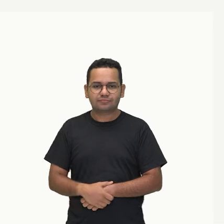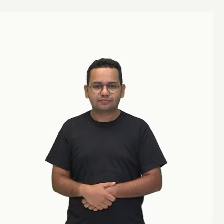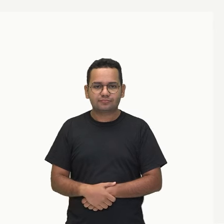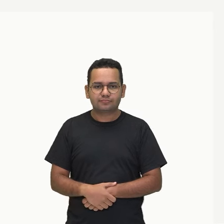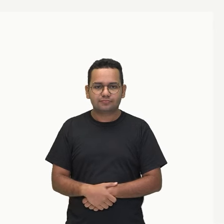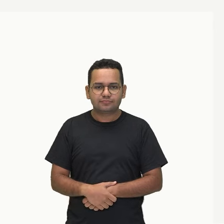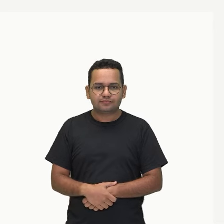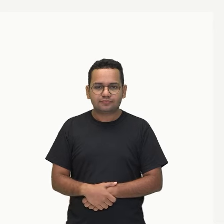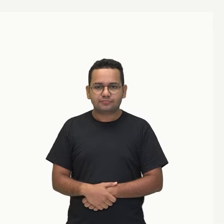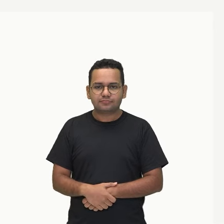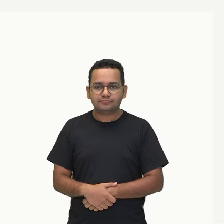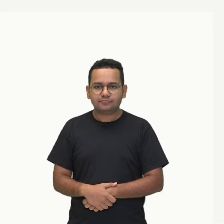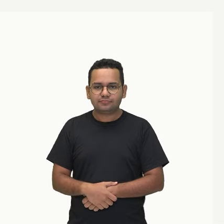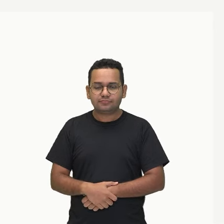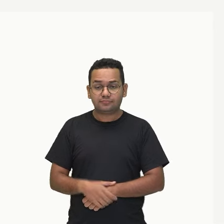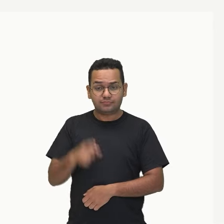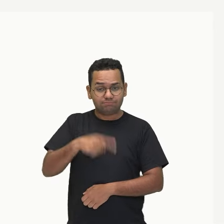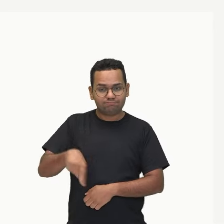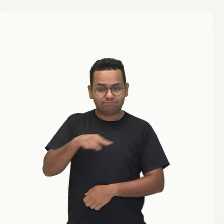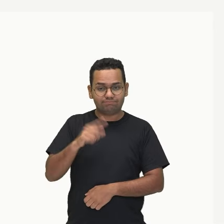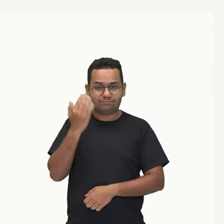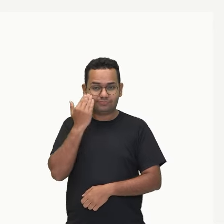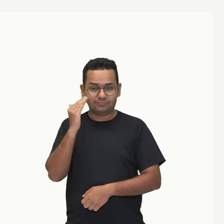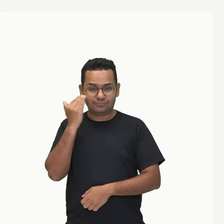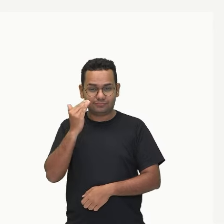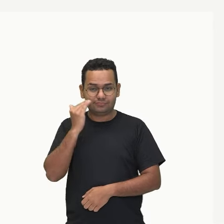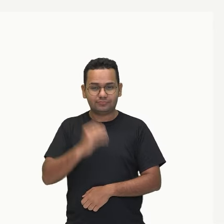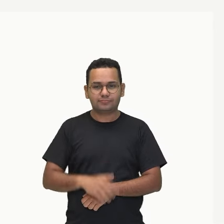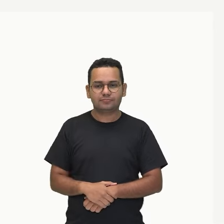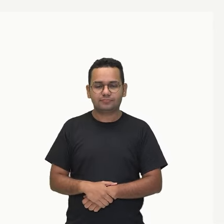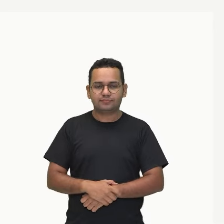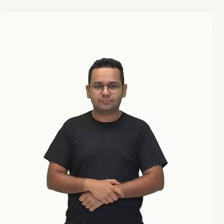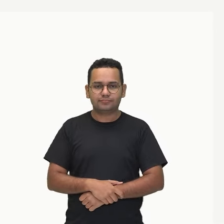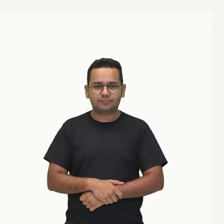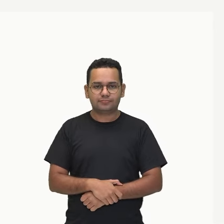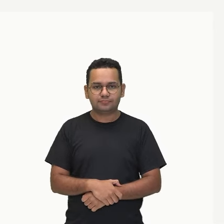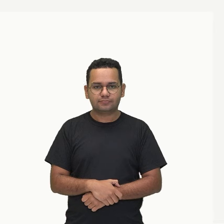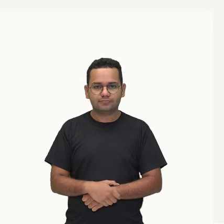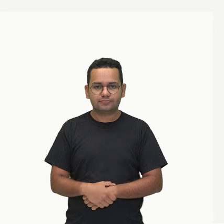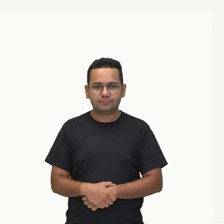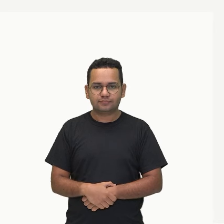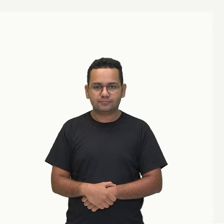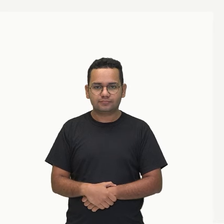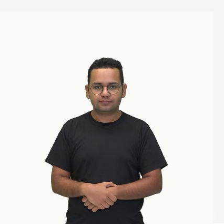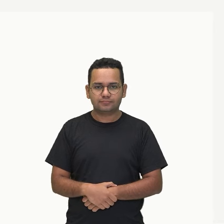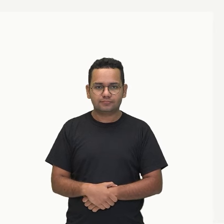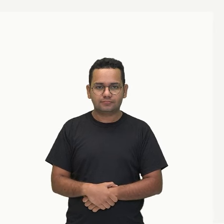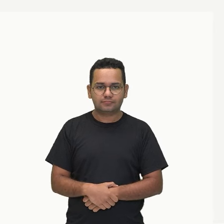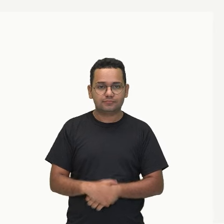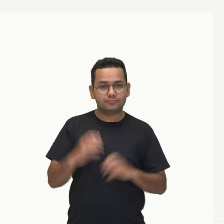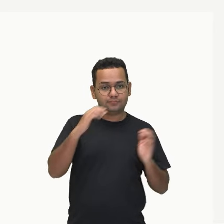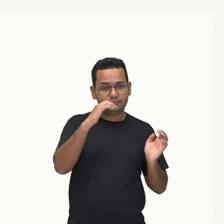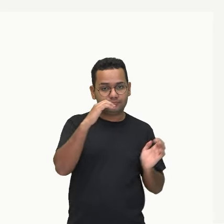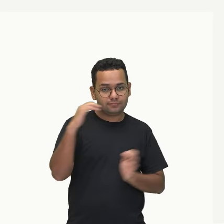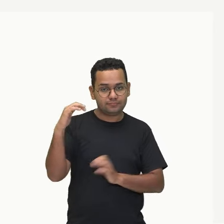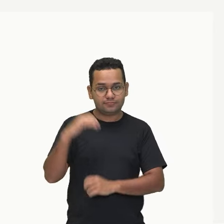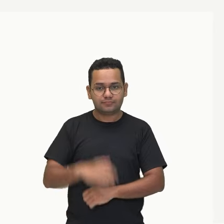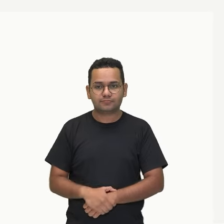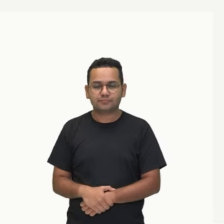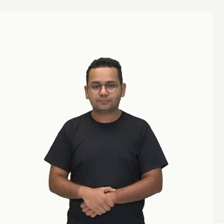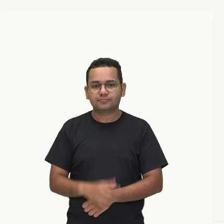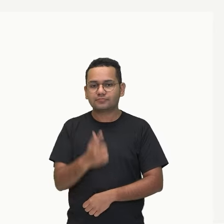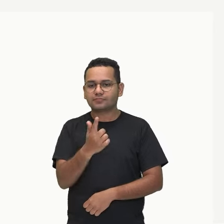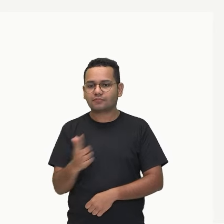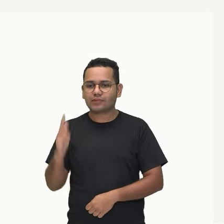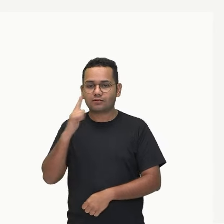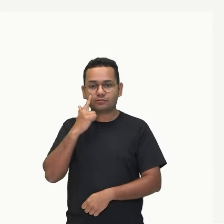então, gente? Conseguiram entender essa questão aí? E no sistema, na questão do sistema, vamos lá. O